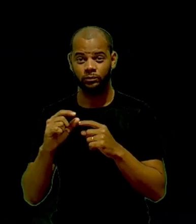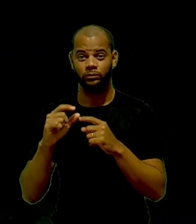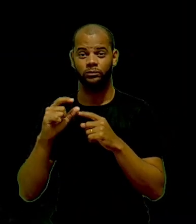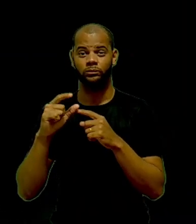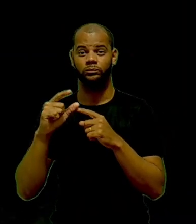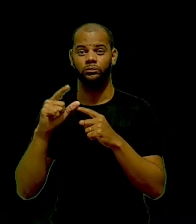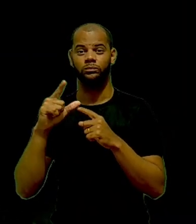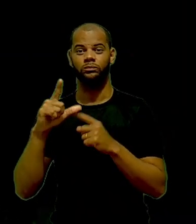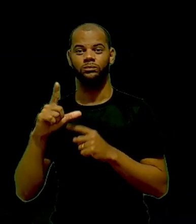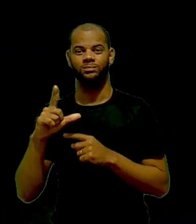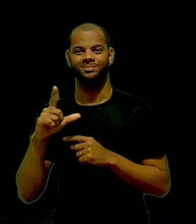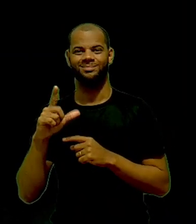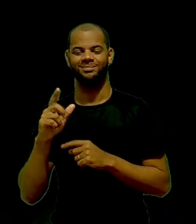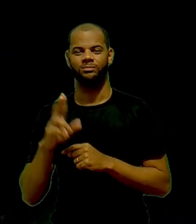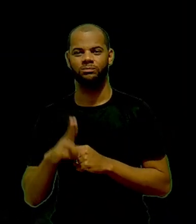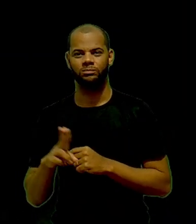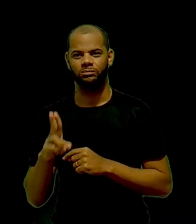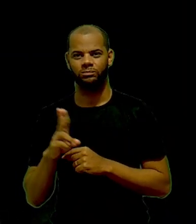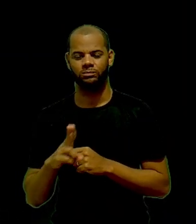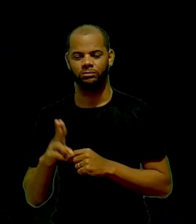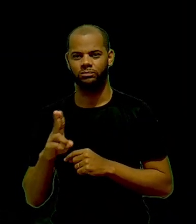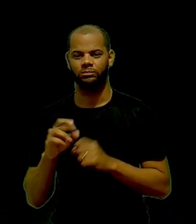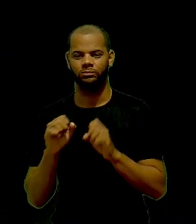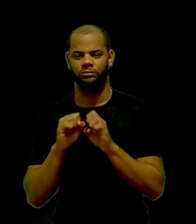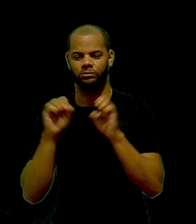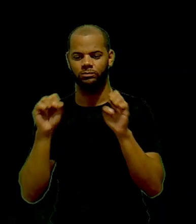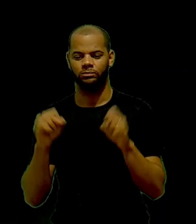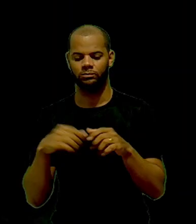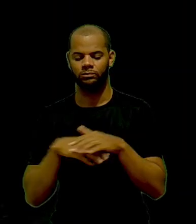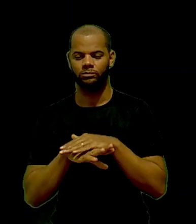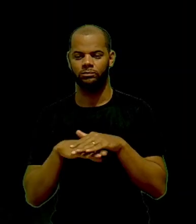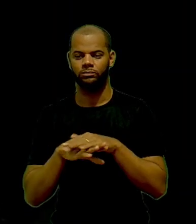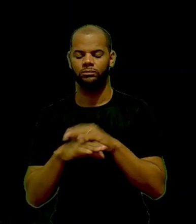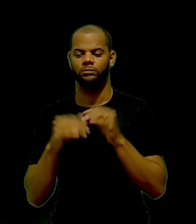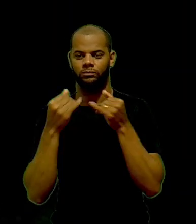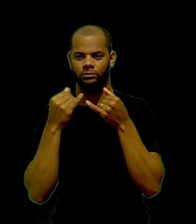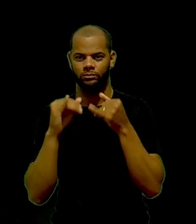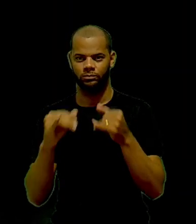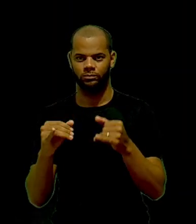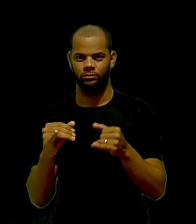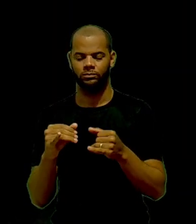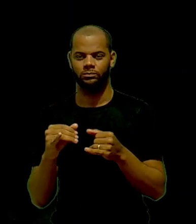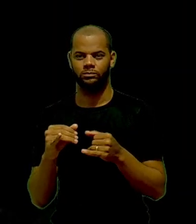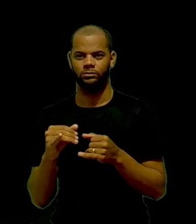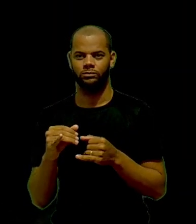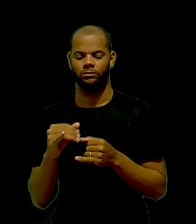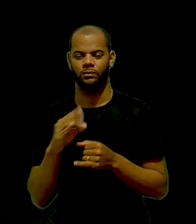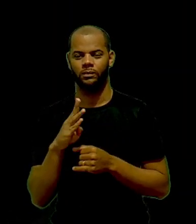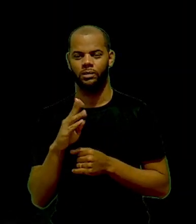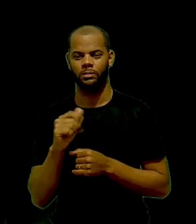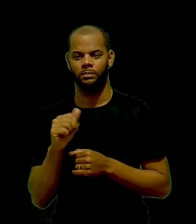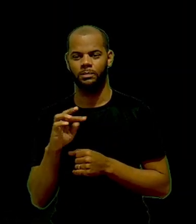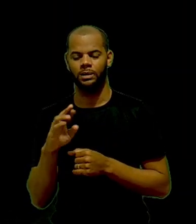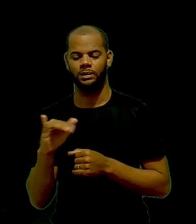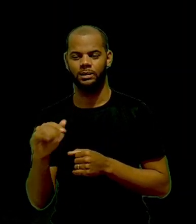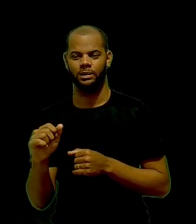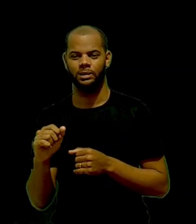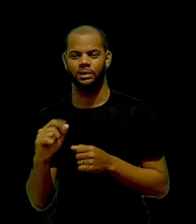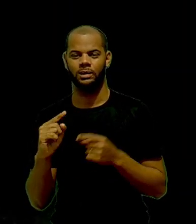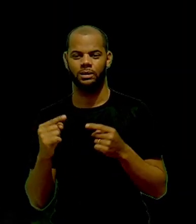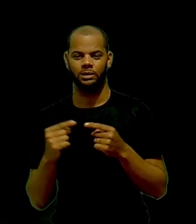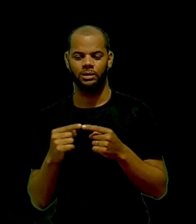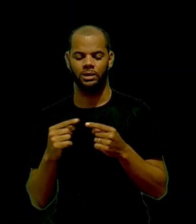de utilização é sistemas de armazenamento de energia em baterias no setor